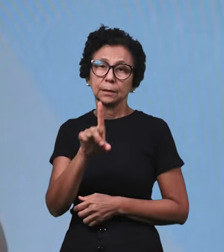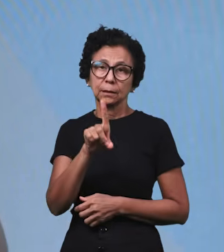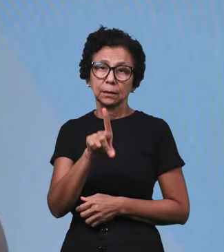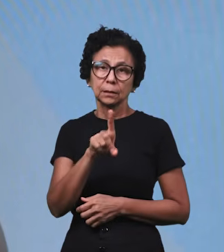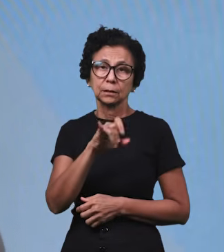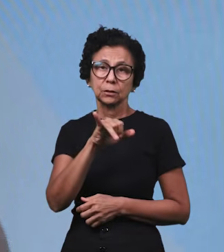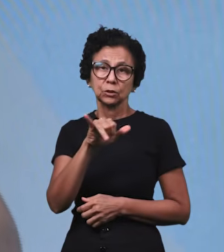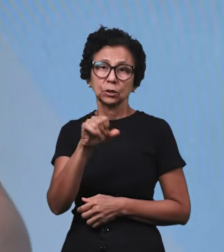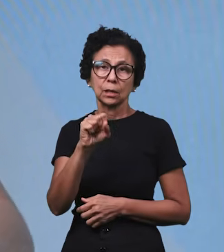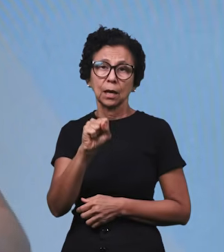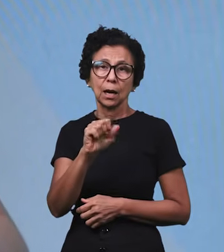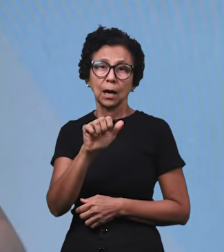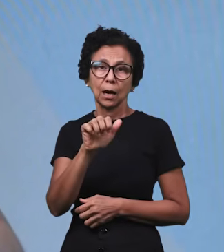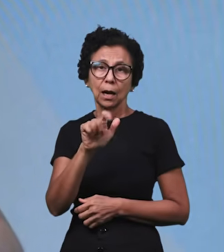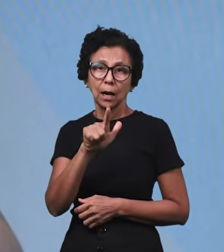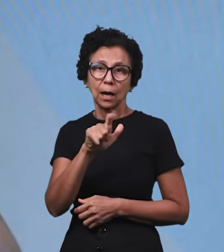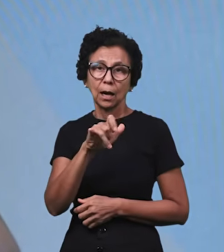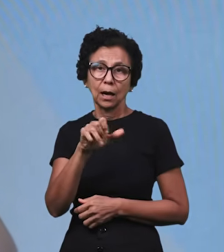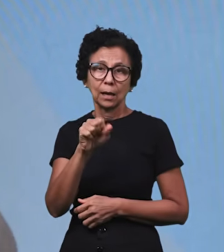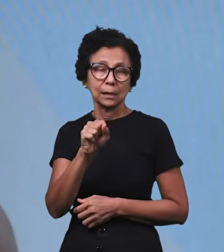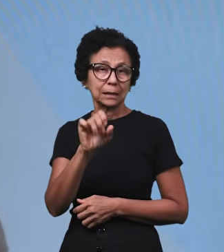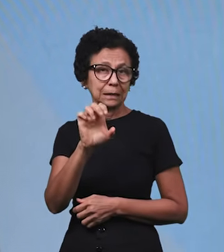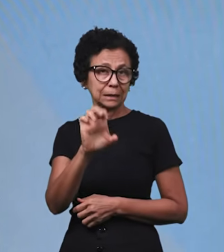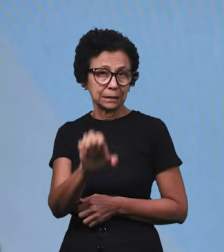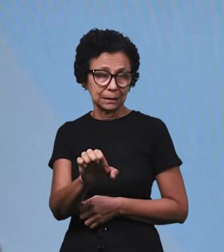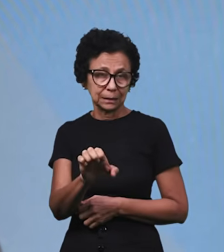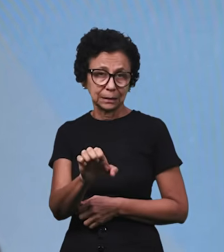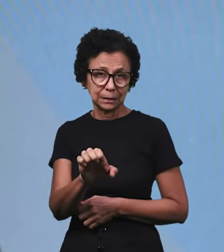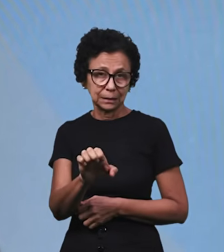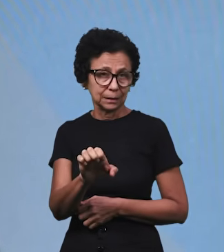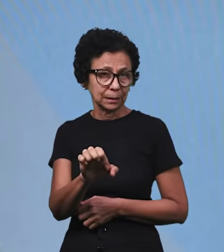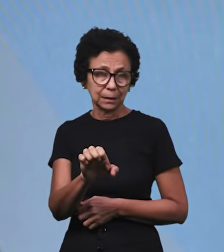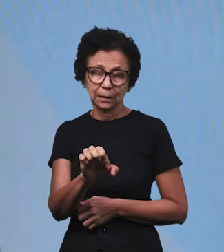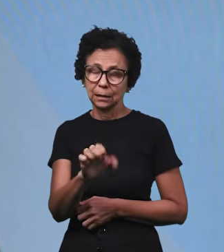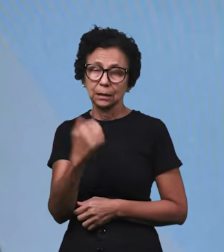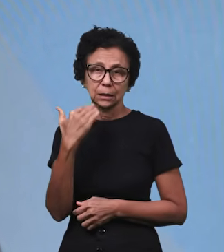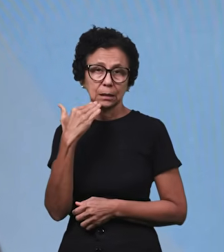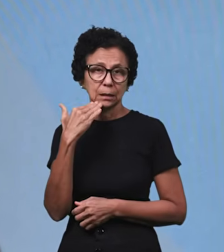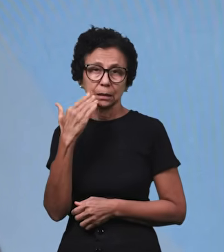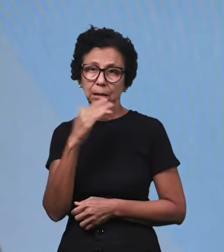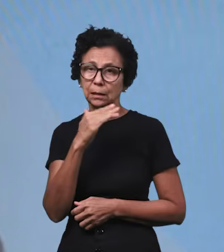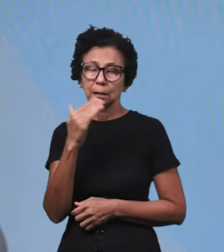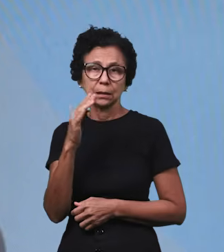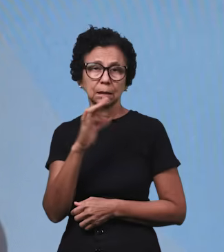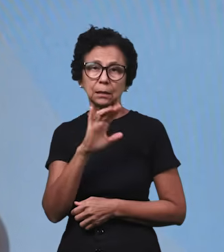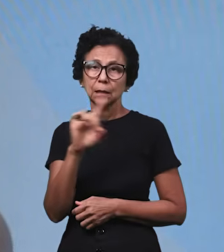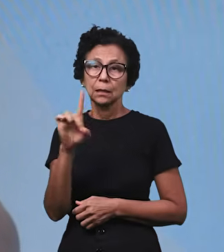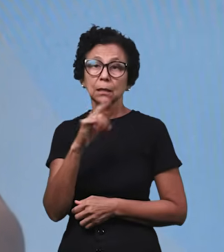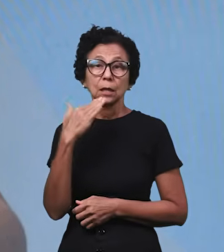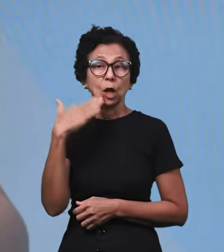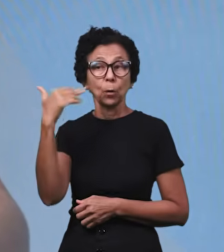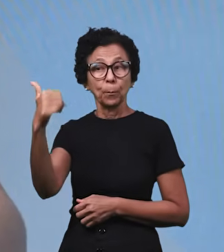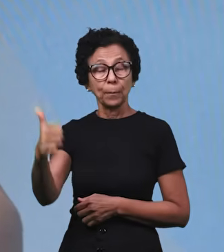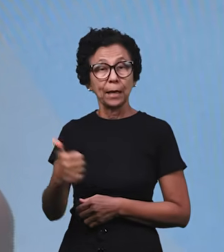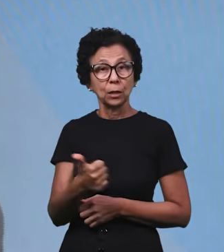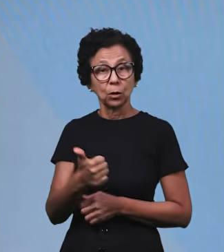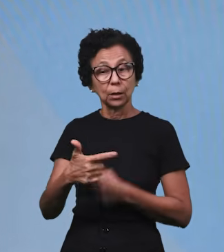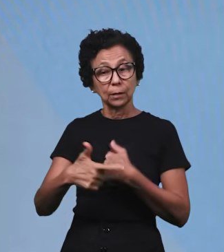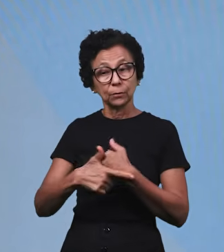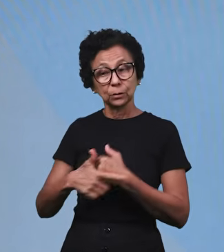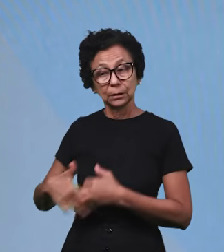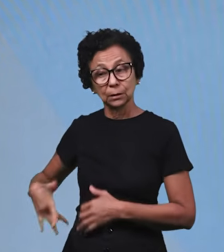a diálise, ela não trata o rim, ela não vai fazer a função renal melhorar. Tanto que o nome é terapia